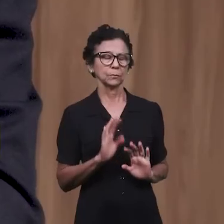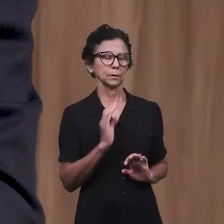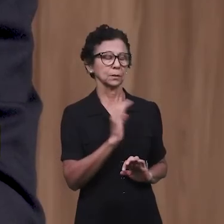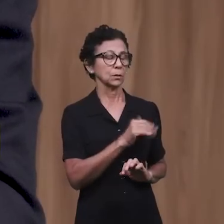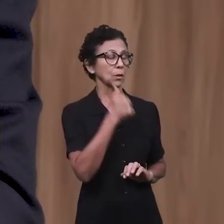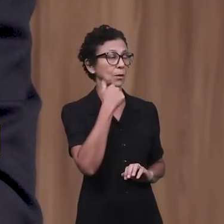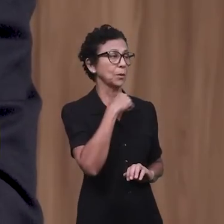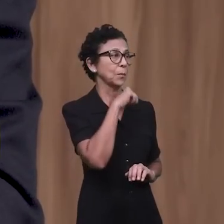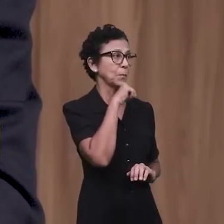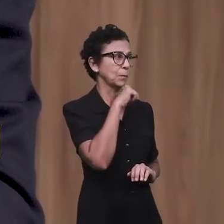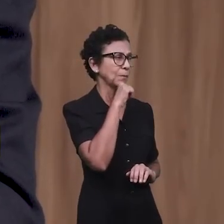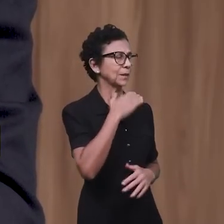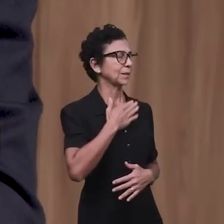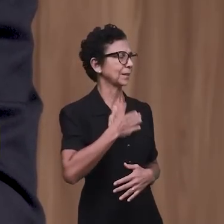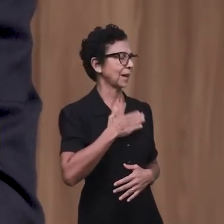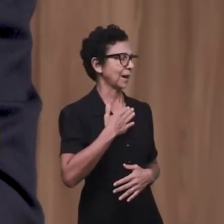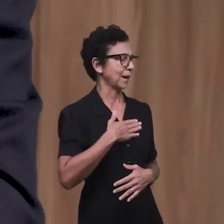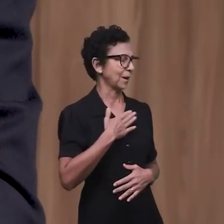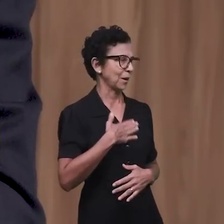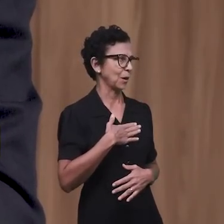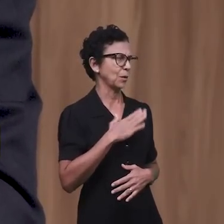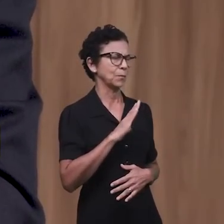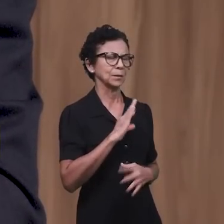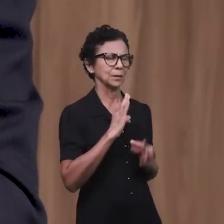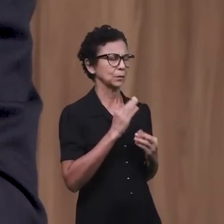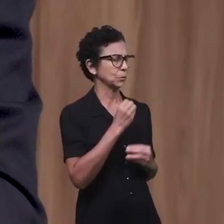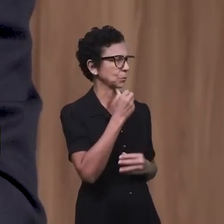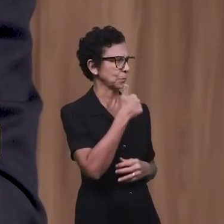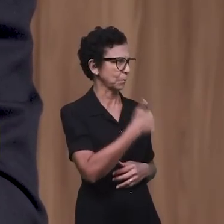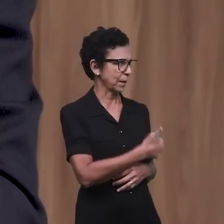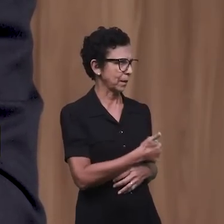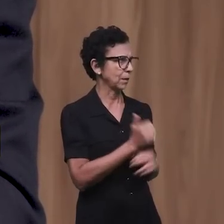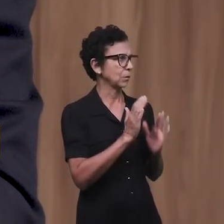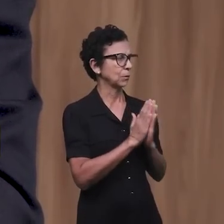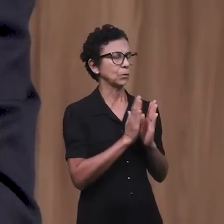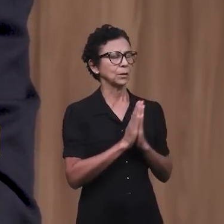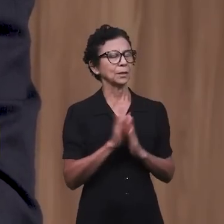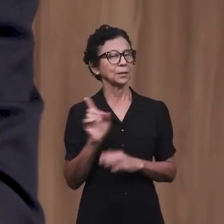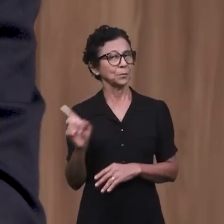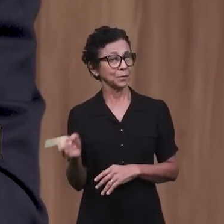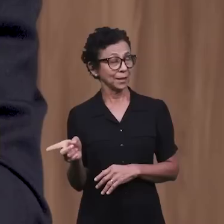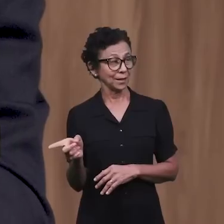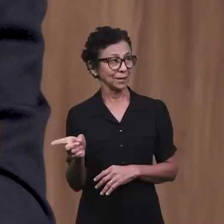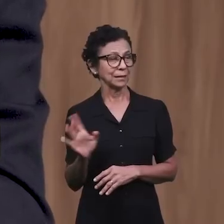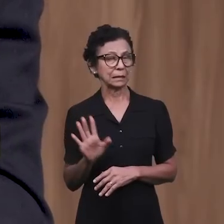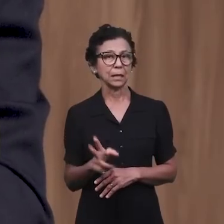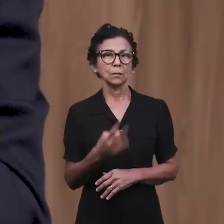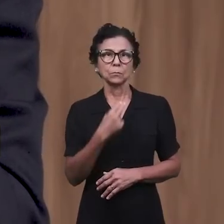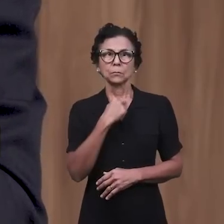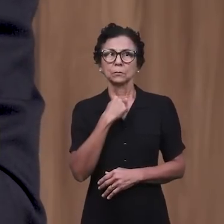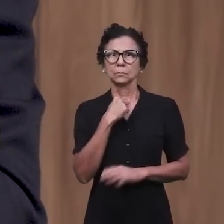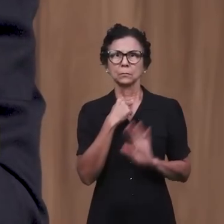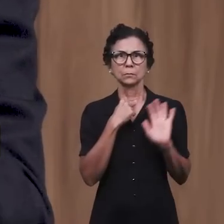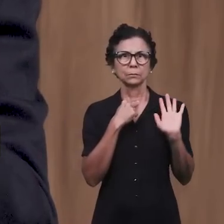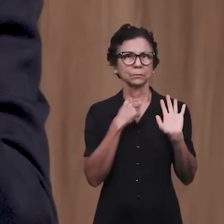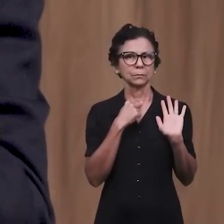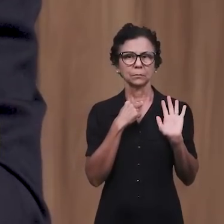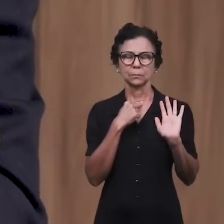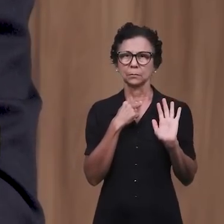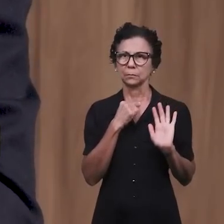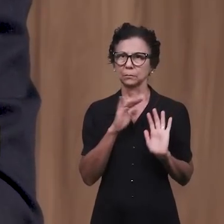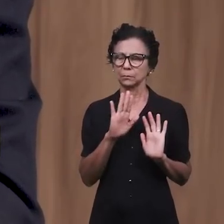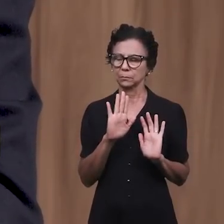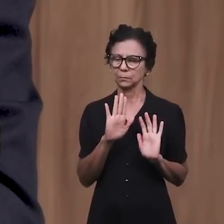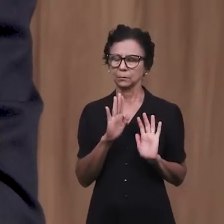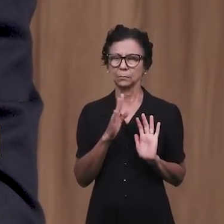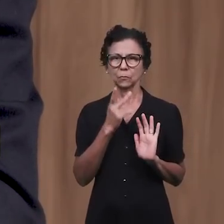fica tranquila porque está tudo sob controle, já orei por ela, está tudo certo e tal. Mas não podia abordar o assunto. Porque se amanhã ou depois